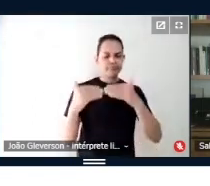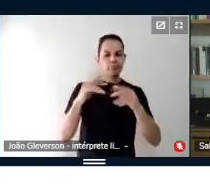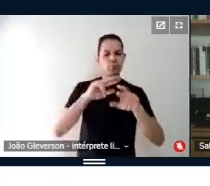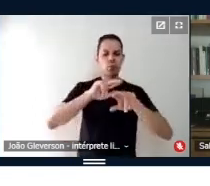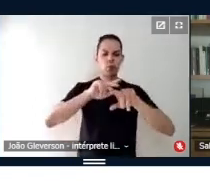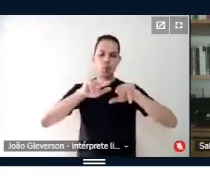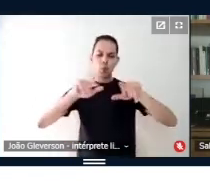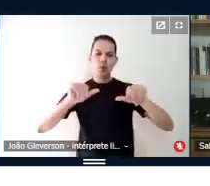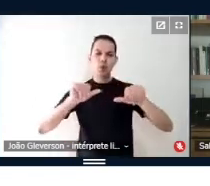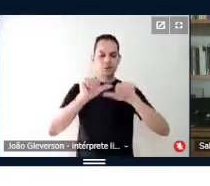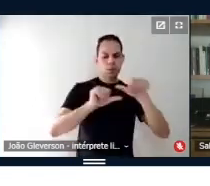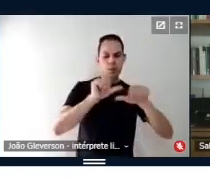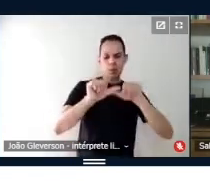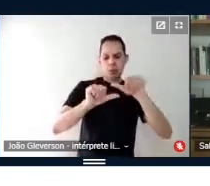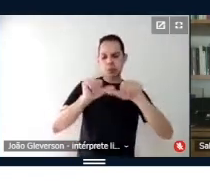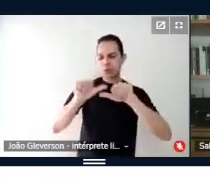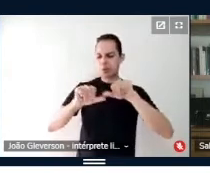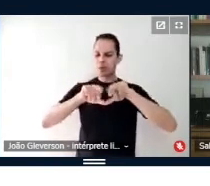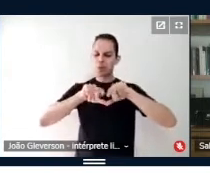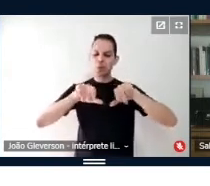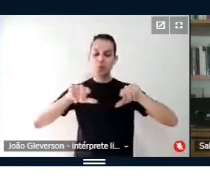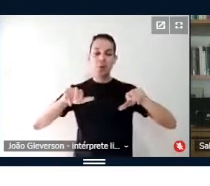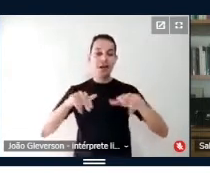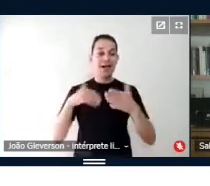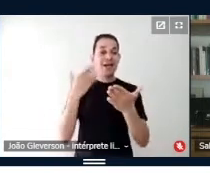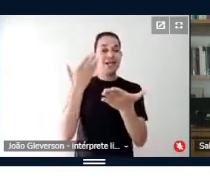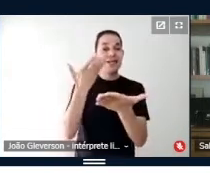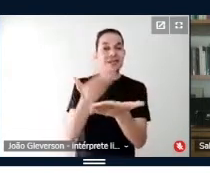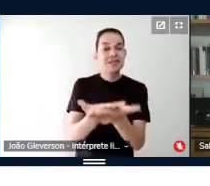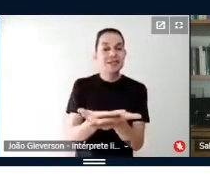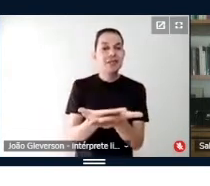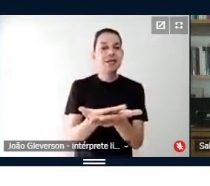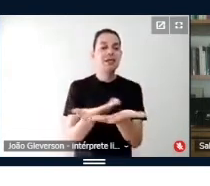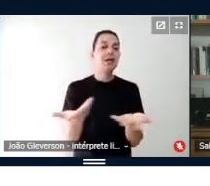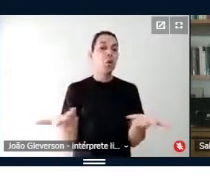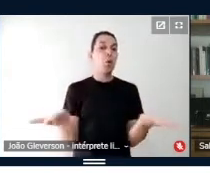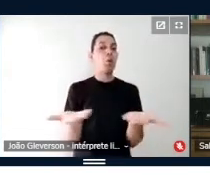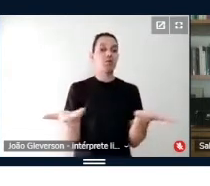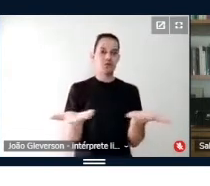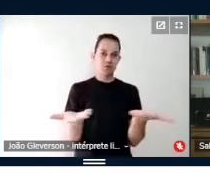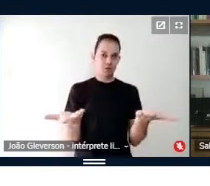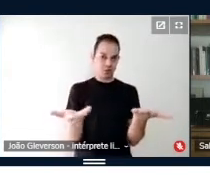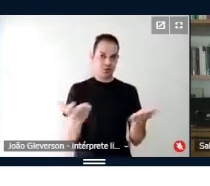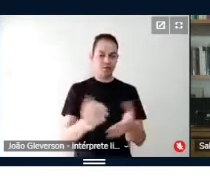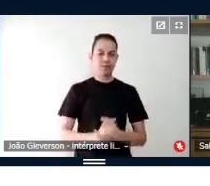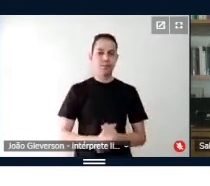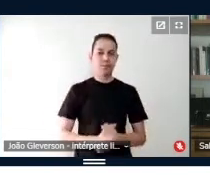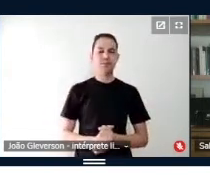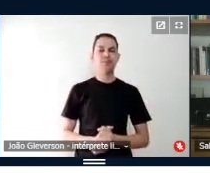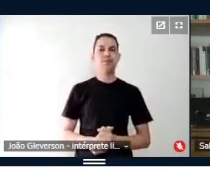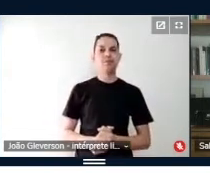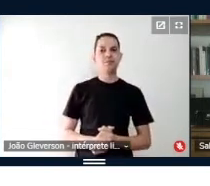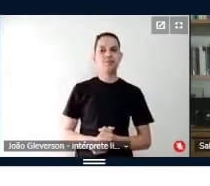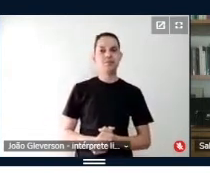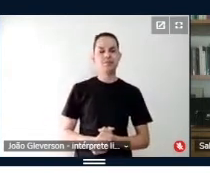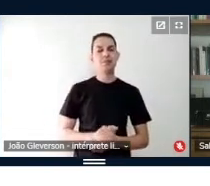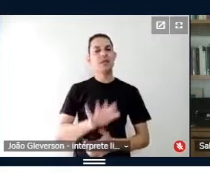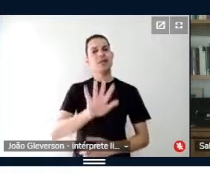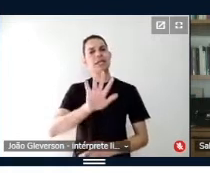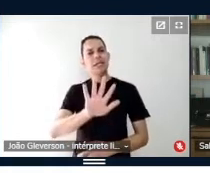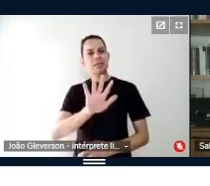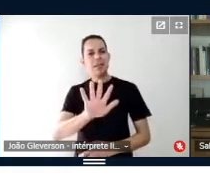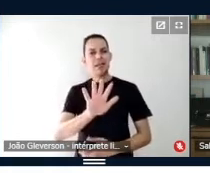alterações nesses contratos até chegar como eles estão atualmente. No entanto, os